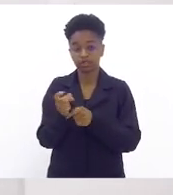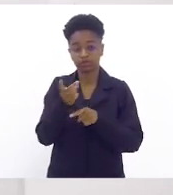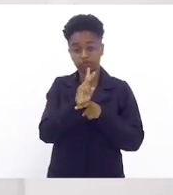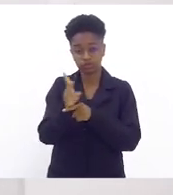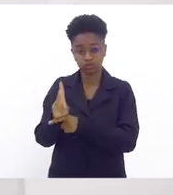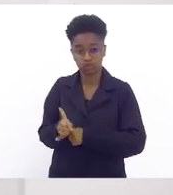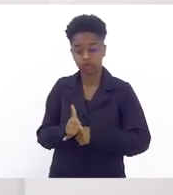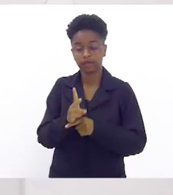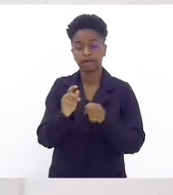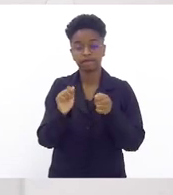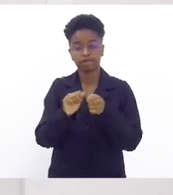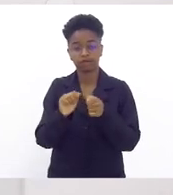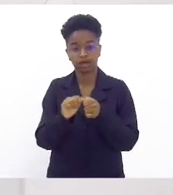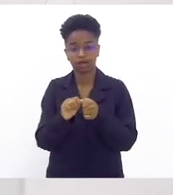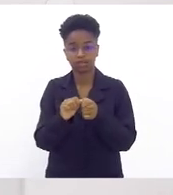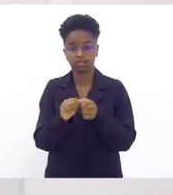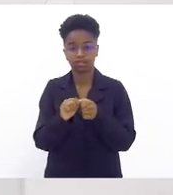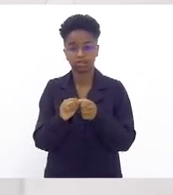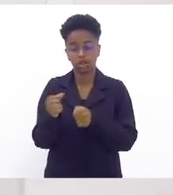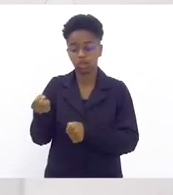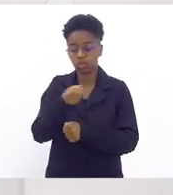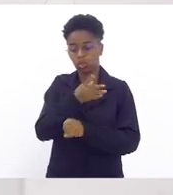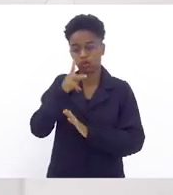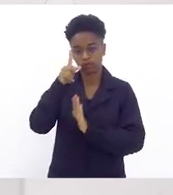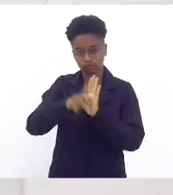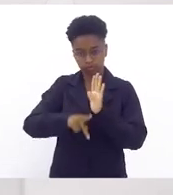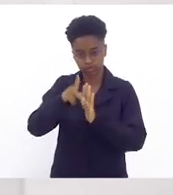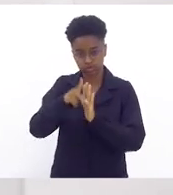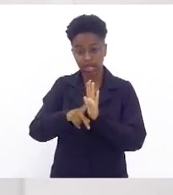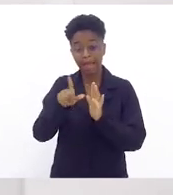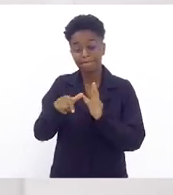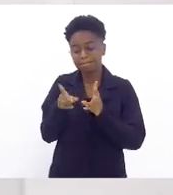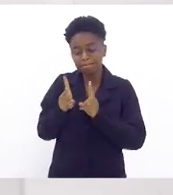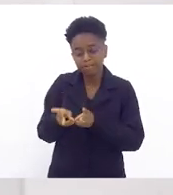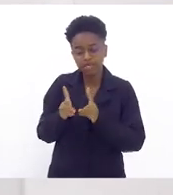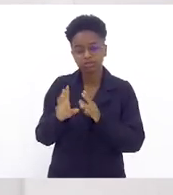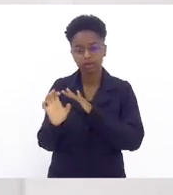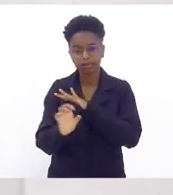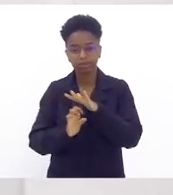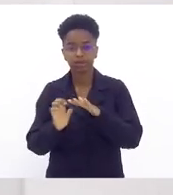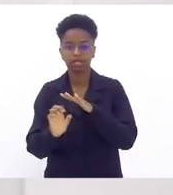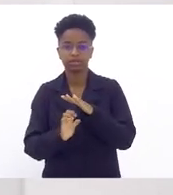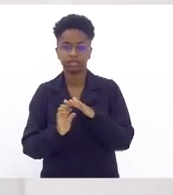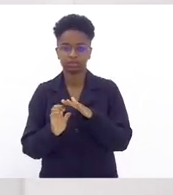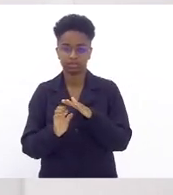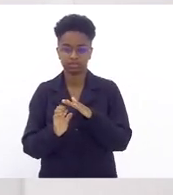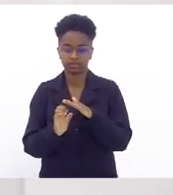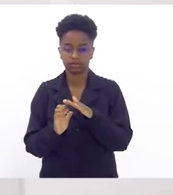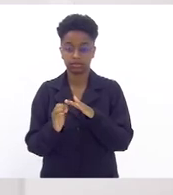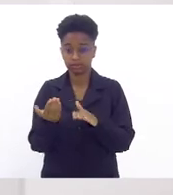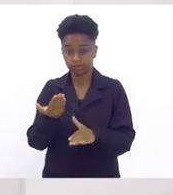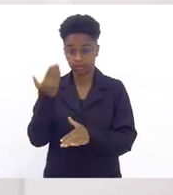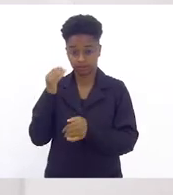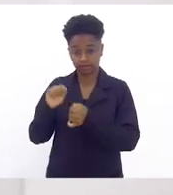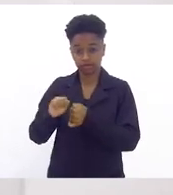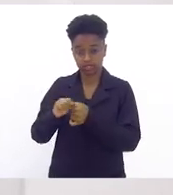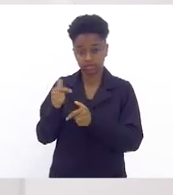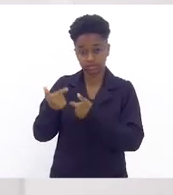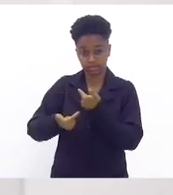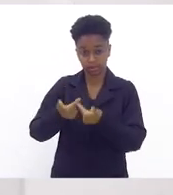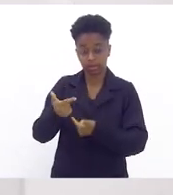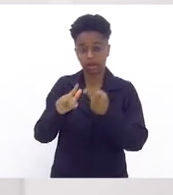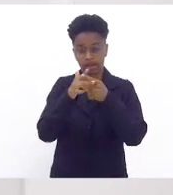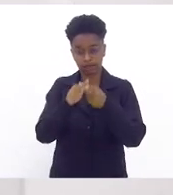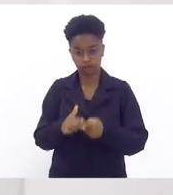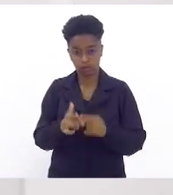está fazendo o novo projeto é a mesma empresa que foi que fez o serviço de